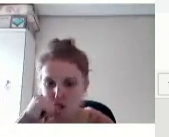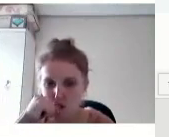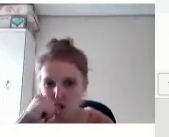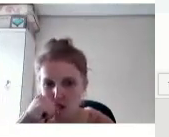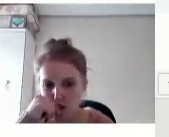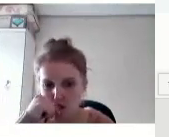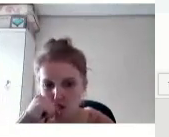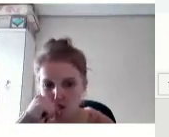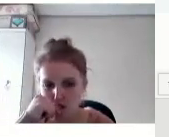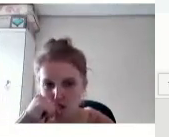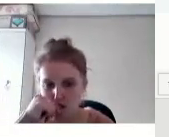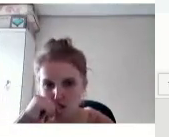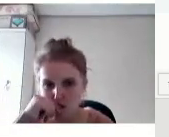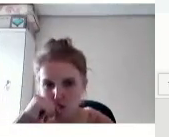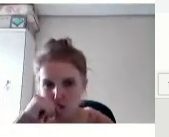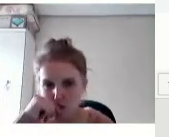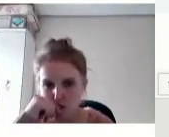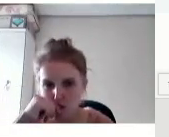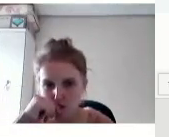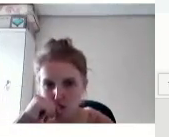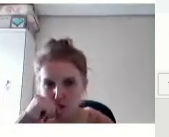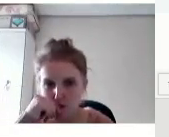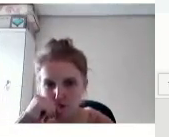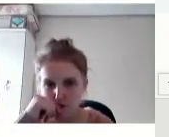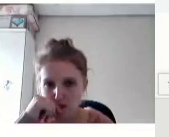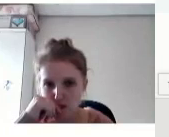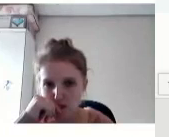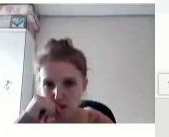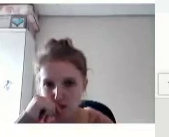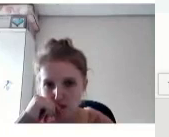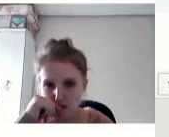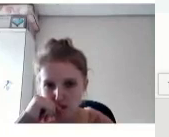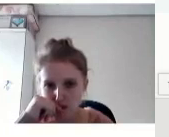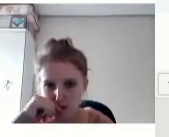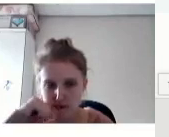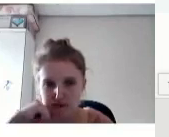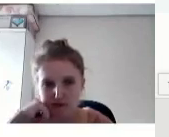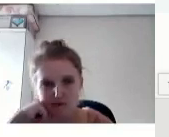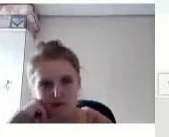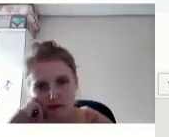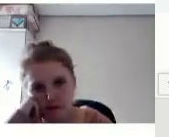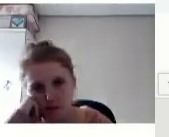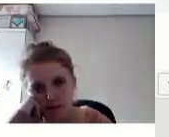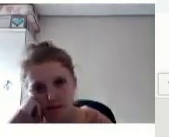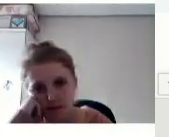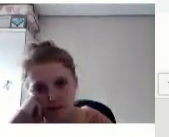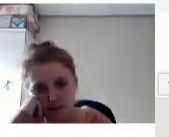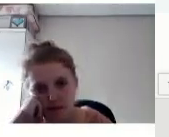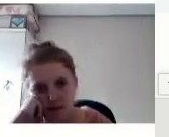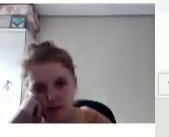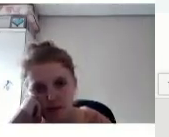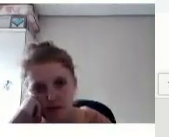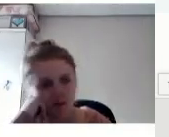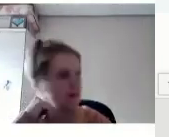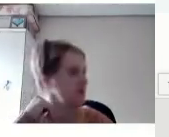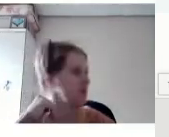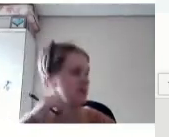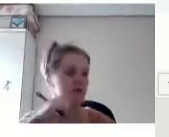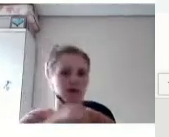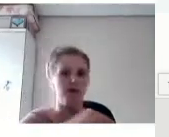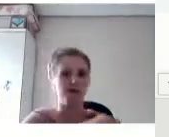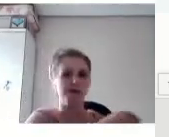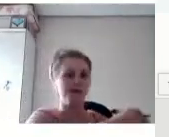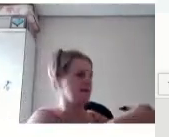de Poisson fundamentais, né, QP, né, dando delta e J, vão dar, com essa tradução da clássica